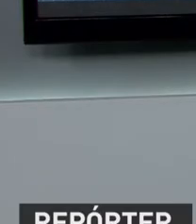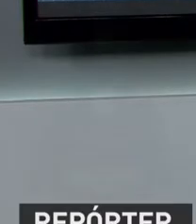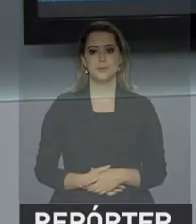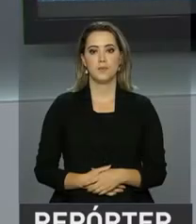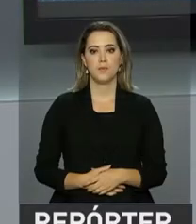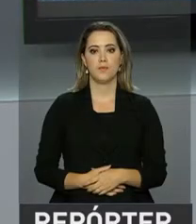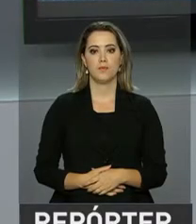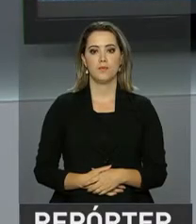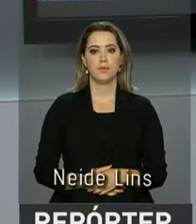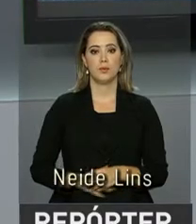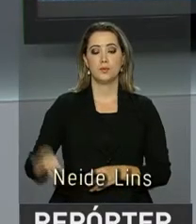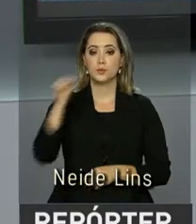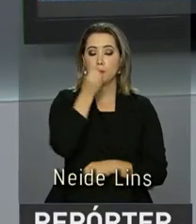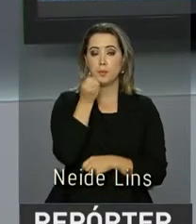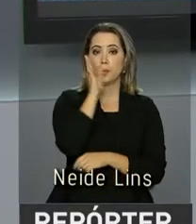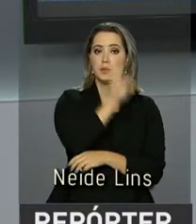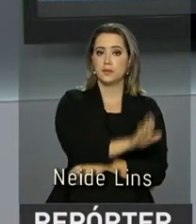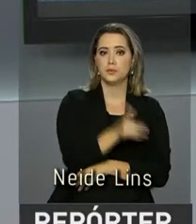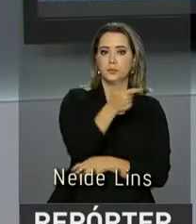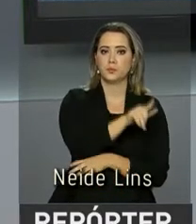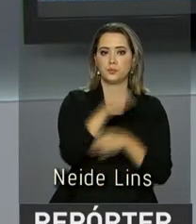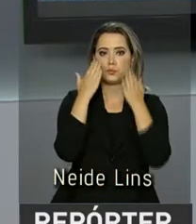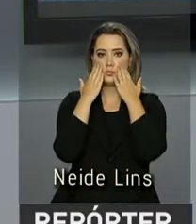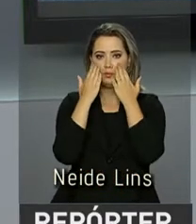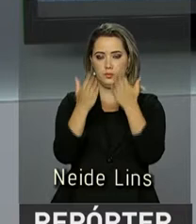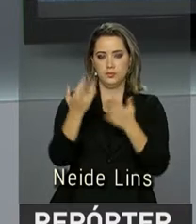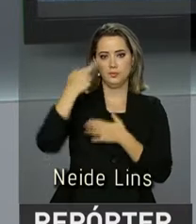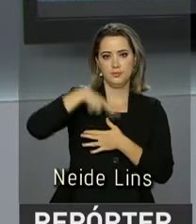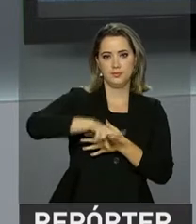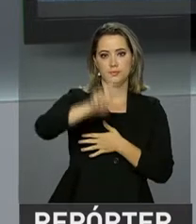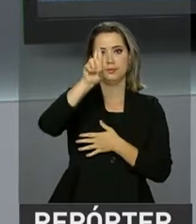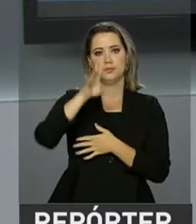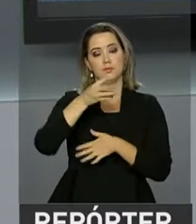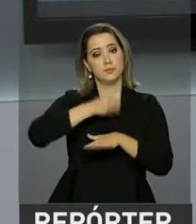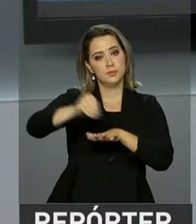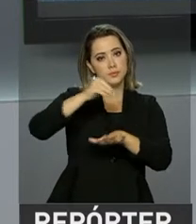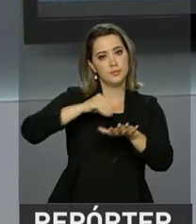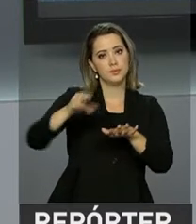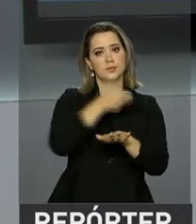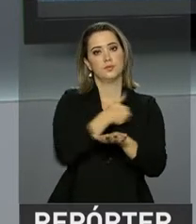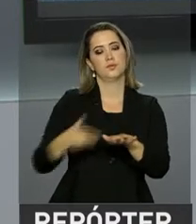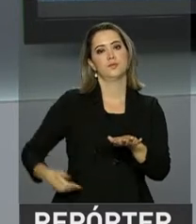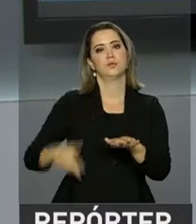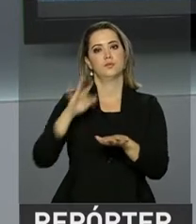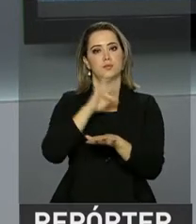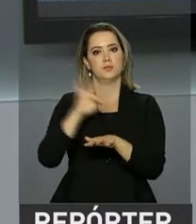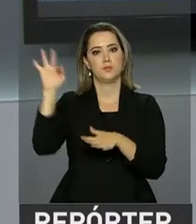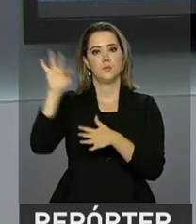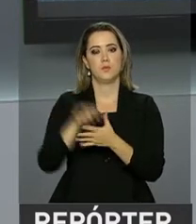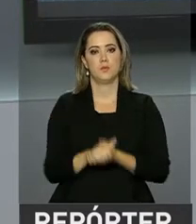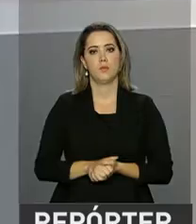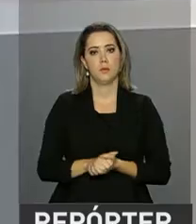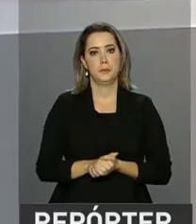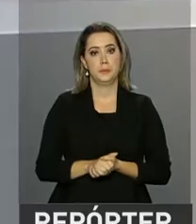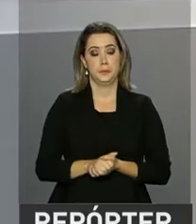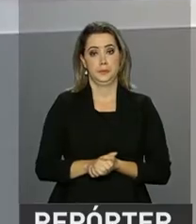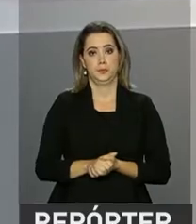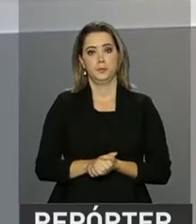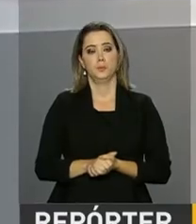olá boa tarde estamos de volta com mais uma edição do repórter nbr e as notícias do governo federal